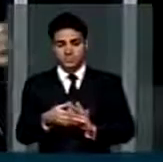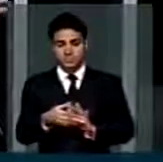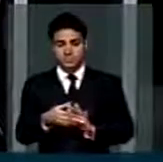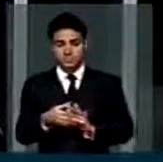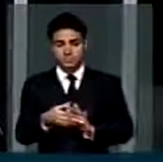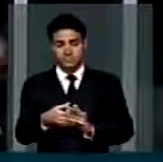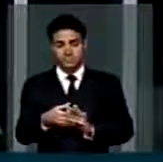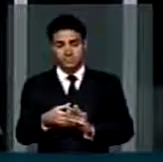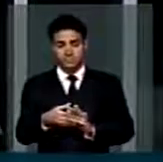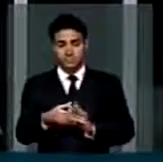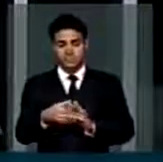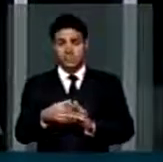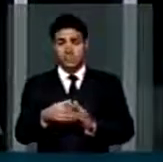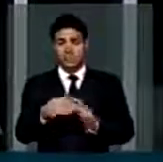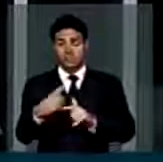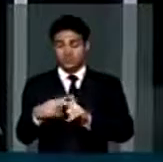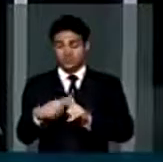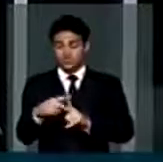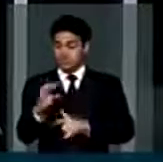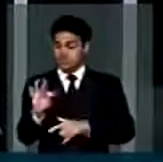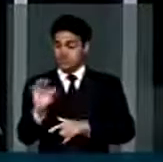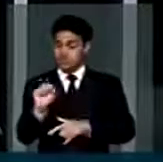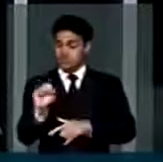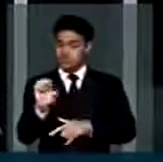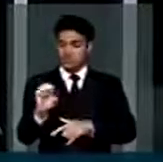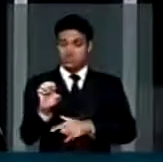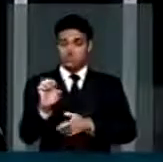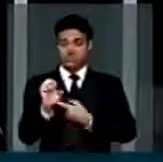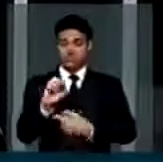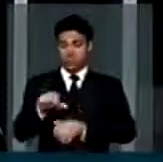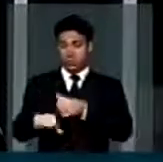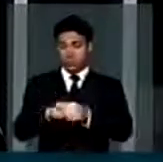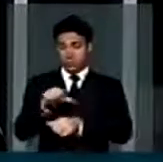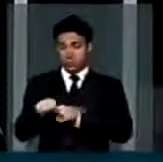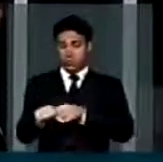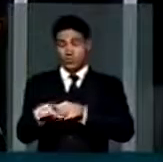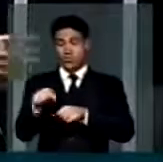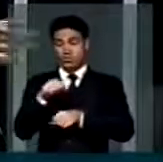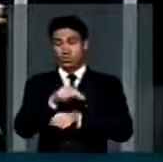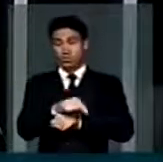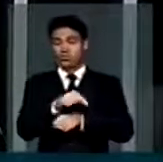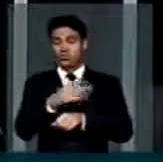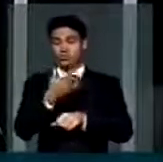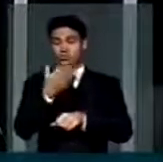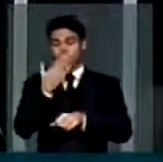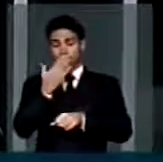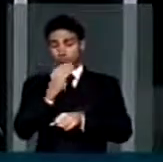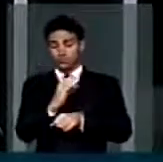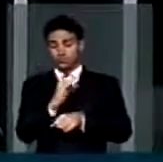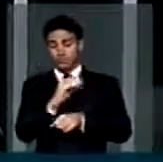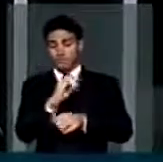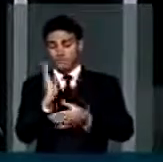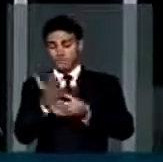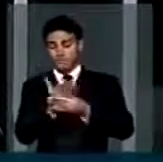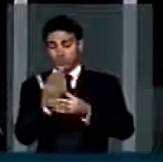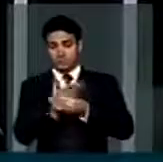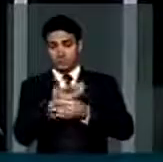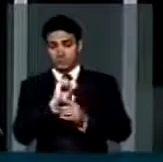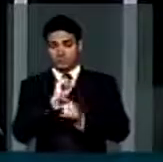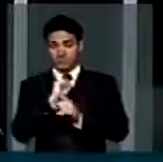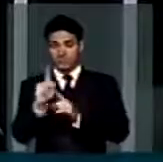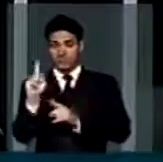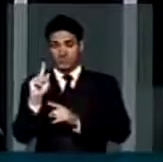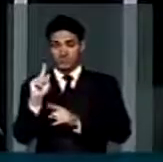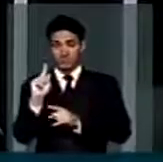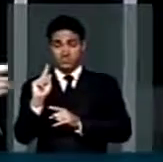que o TSE tornou sem efeito um tipo de recurso que cassou o Jackson